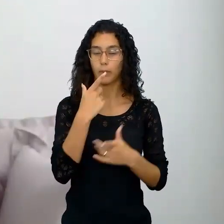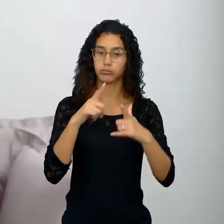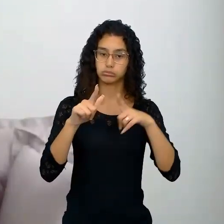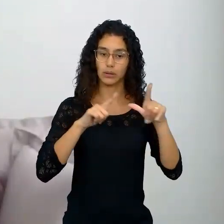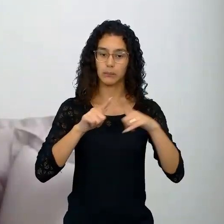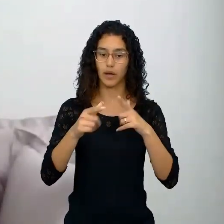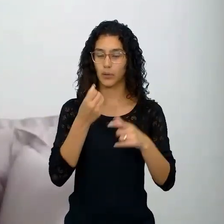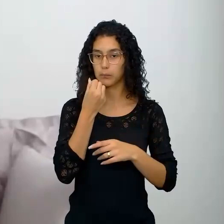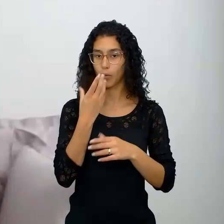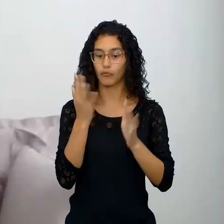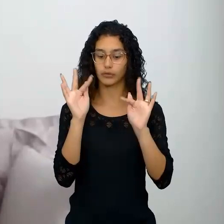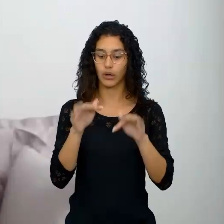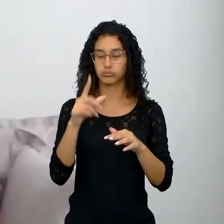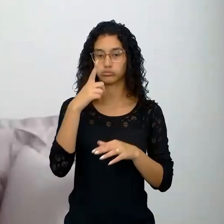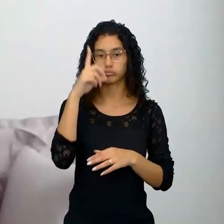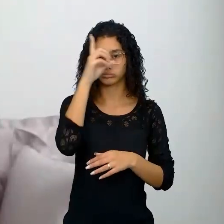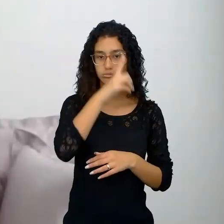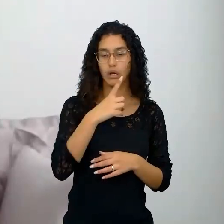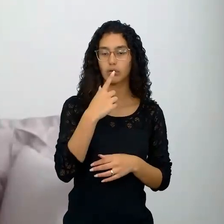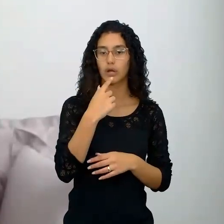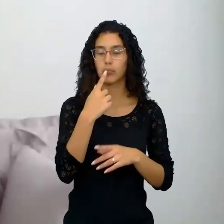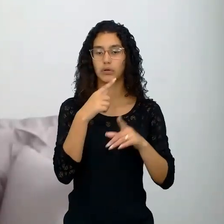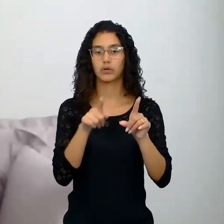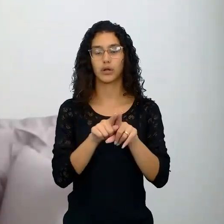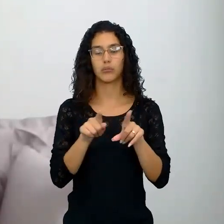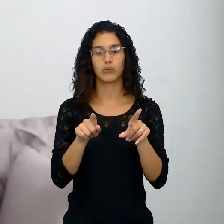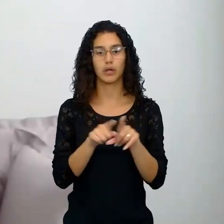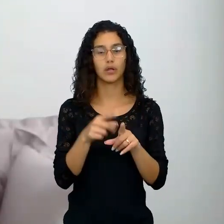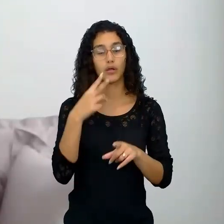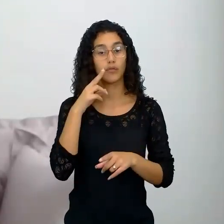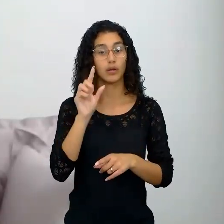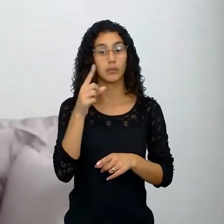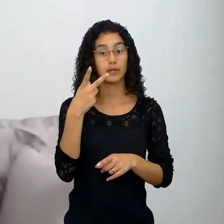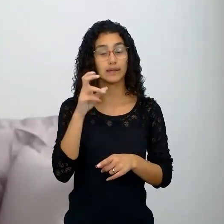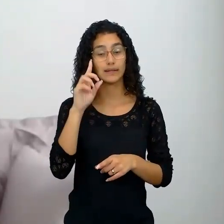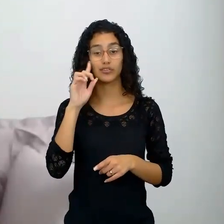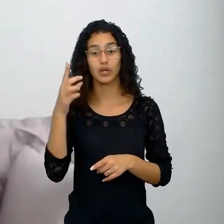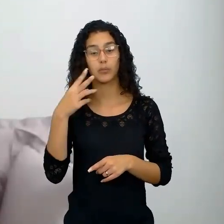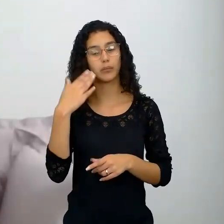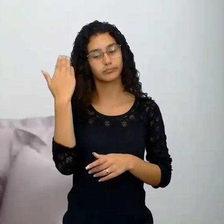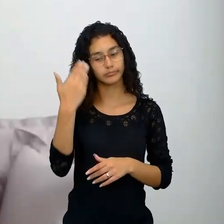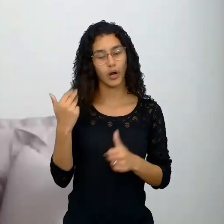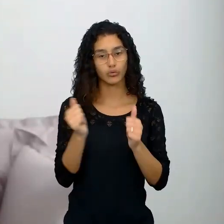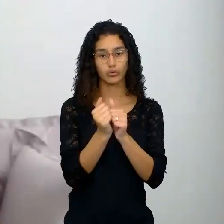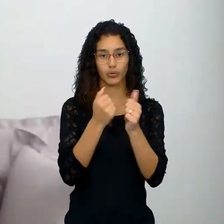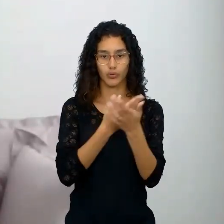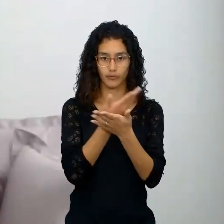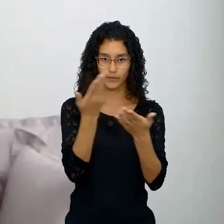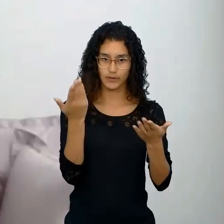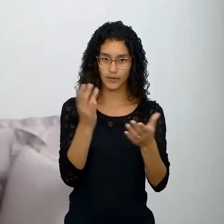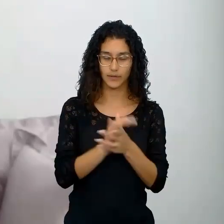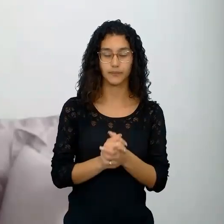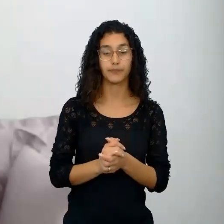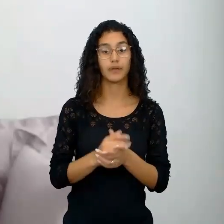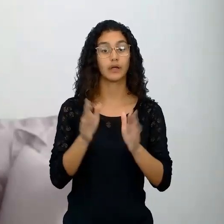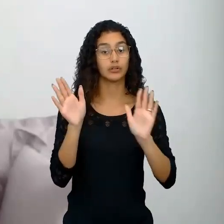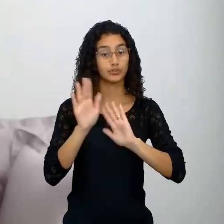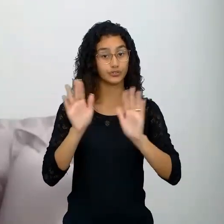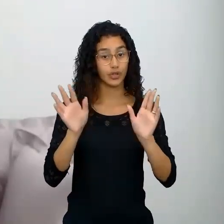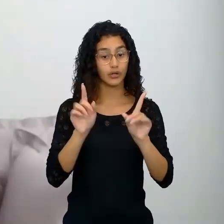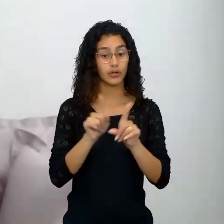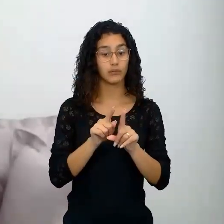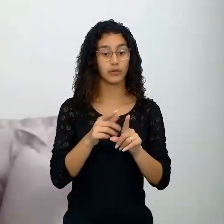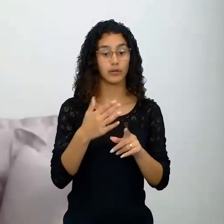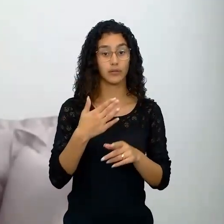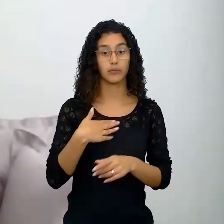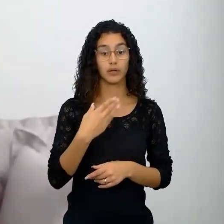trabalho, bom final de semana também, a gente se vê daqui a 15 dias, e sempre uma grande honra estar aqui com vocês. Me despeço das